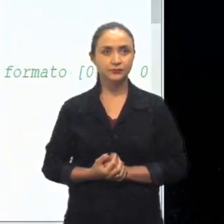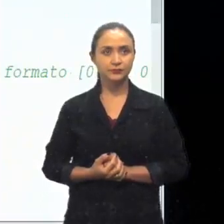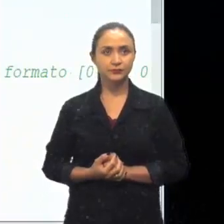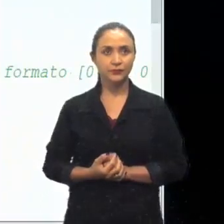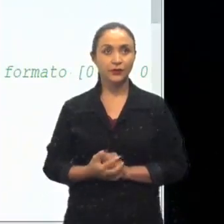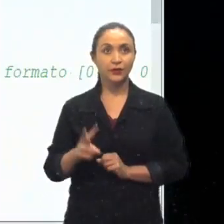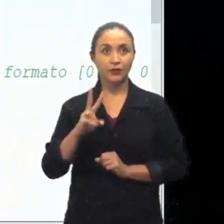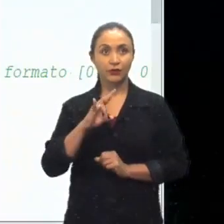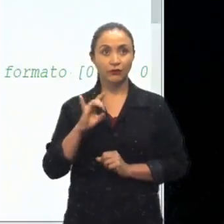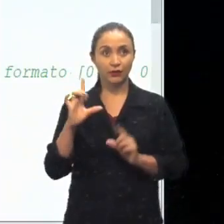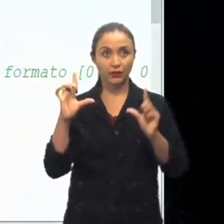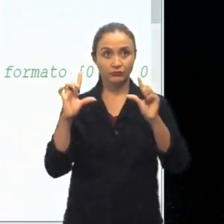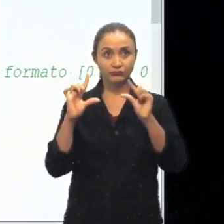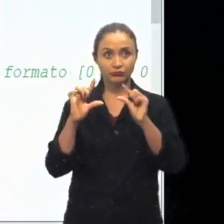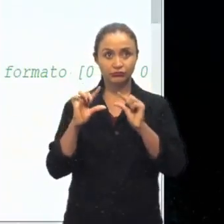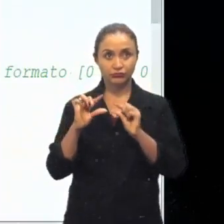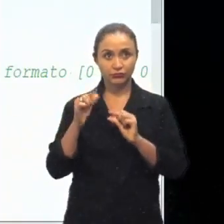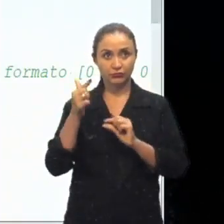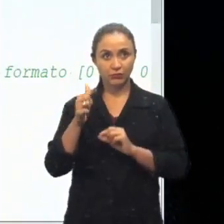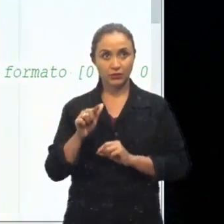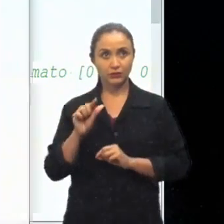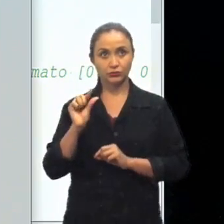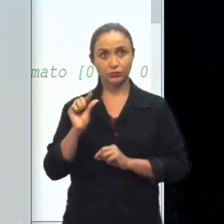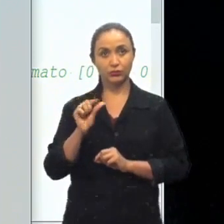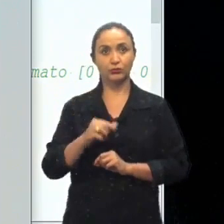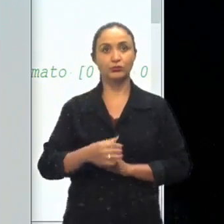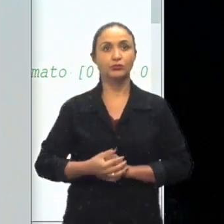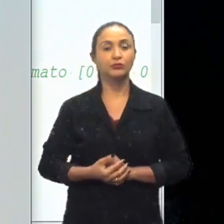Vamos diminuir mais essa frequência.